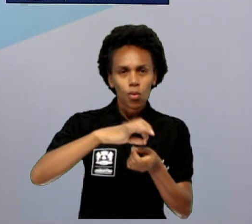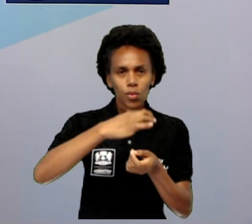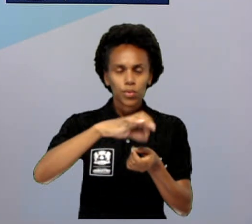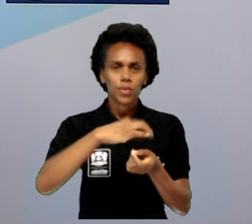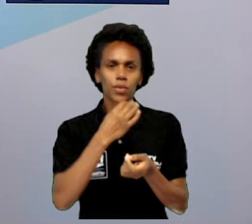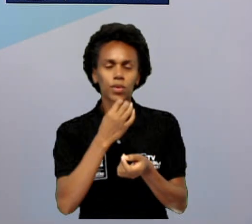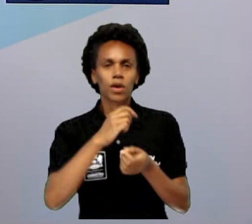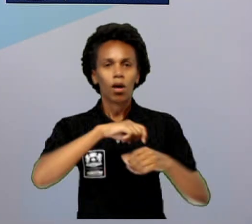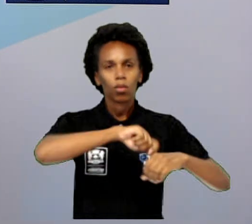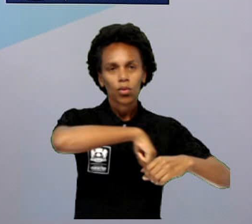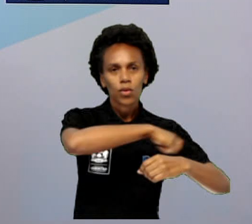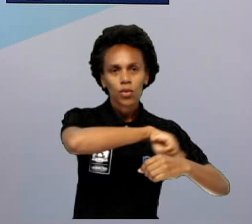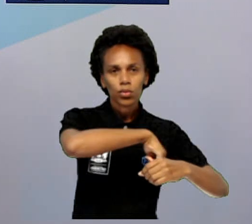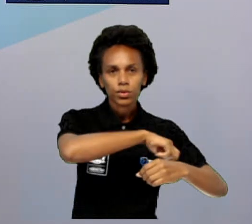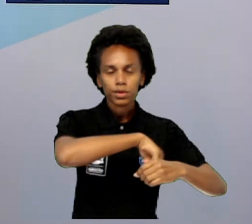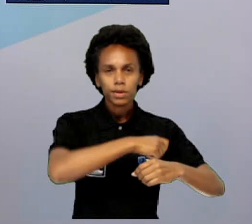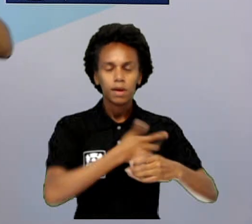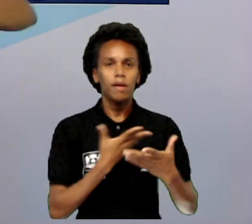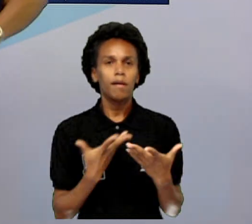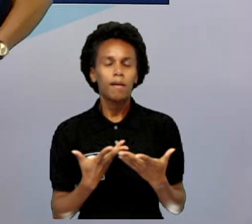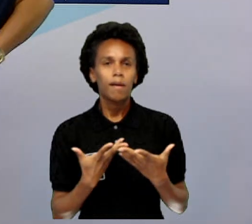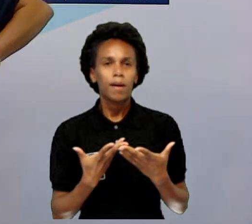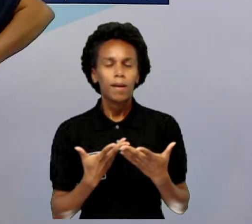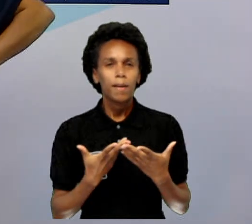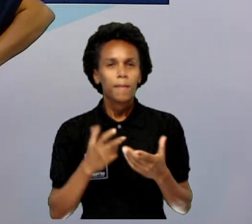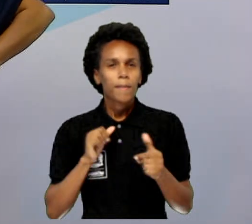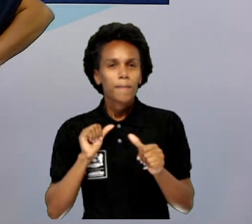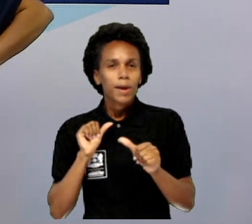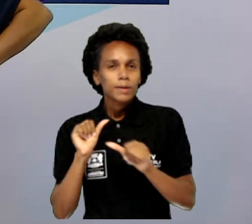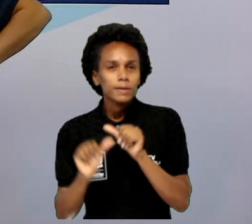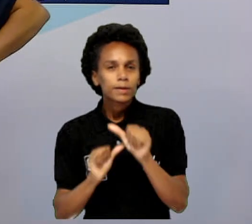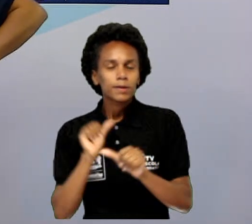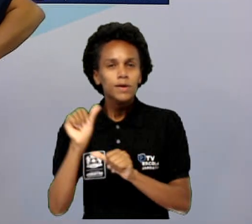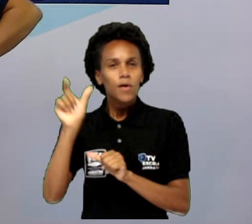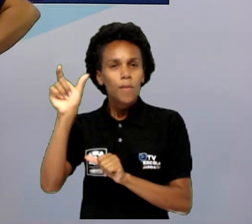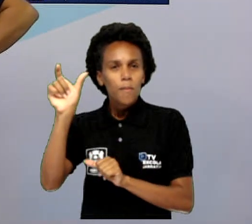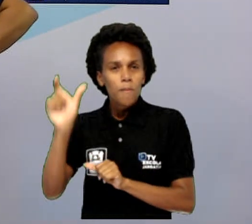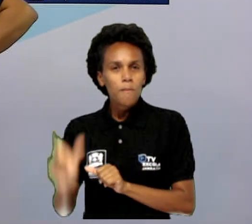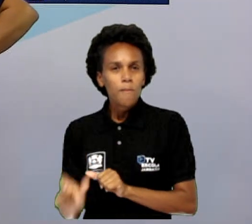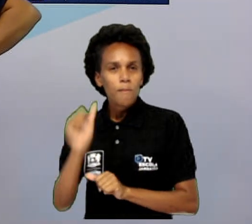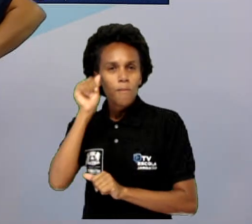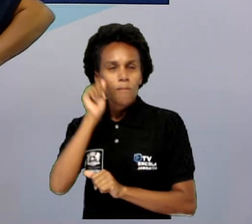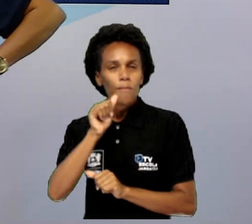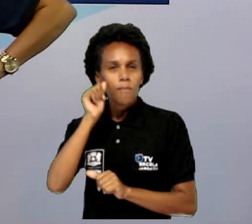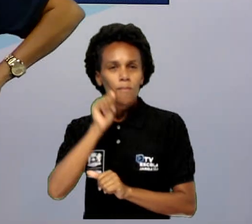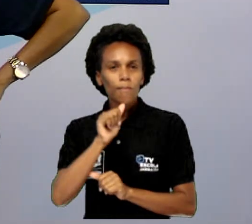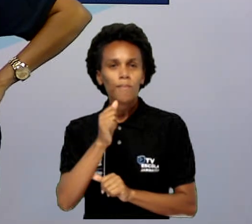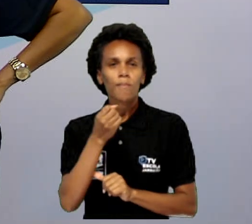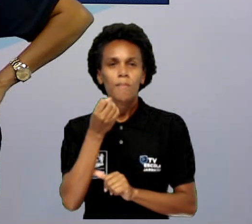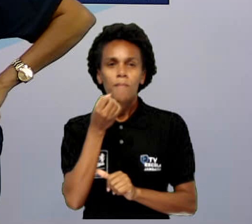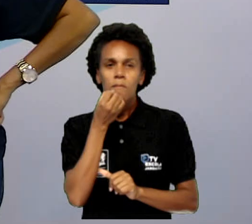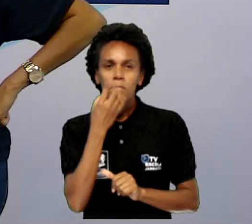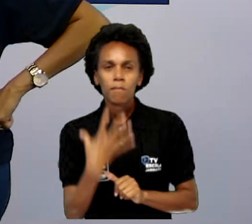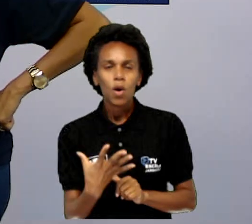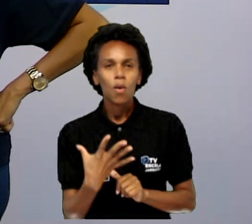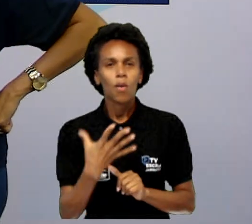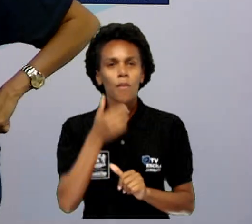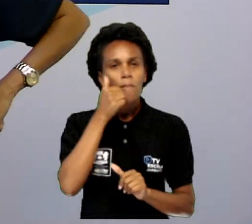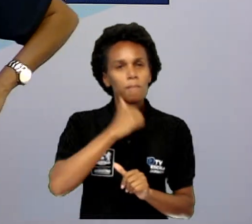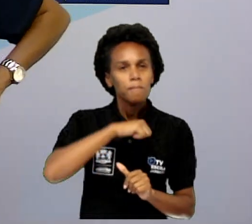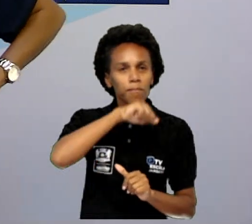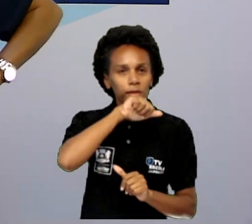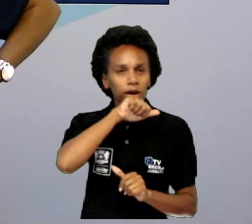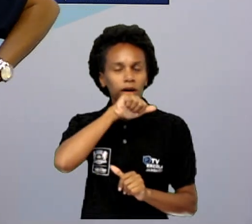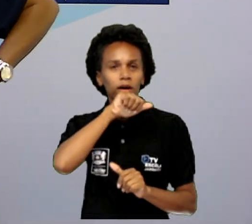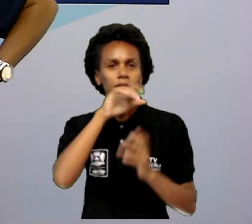de casa, tá certo? Será que os meninos aprendiam a mesma coisa? Vamos ver? Acho que não.